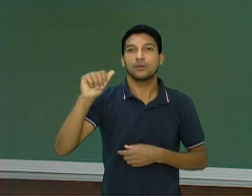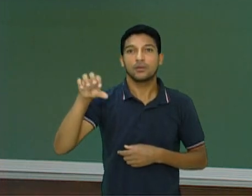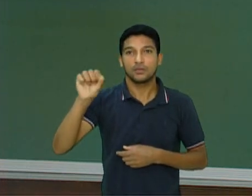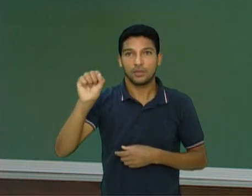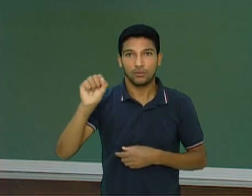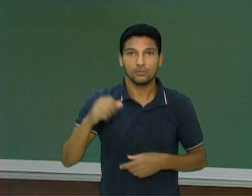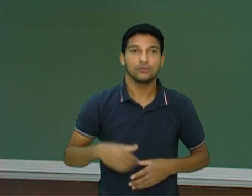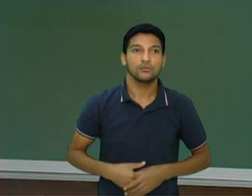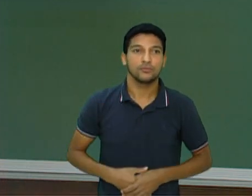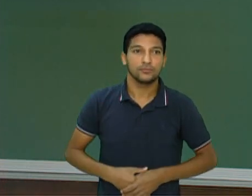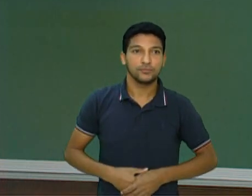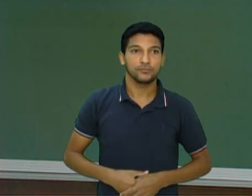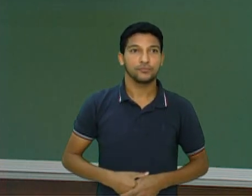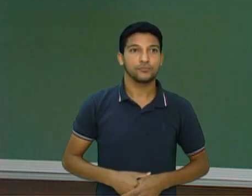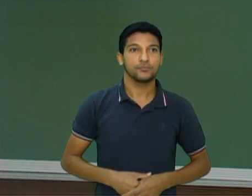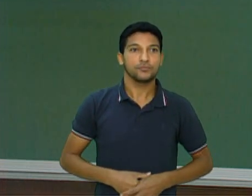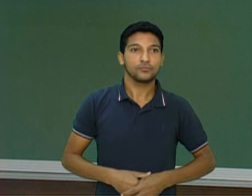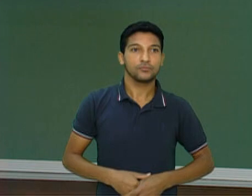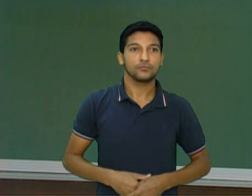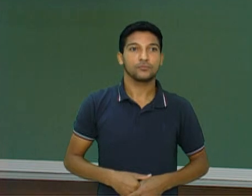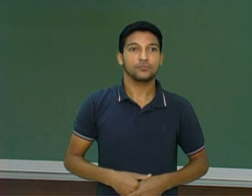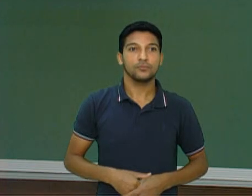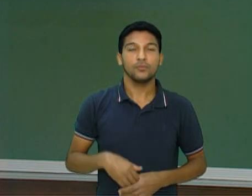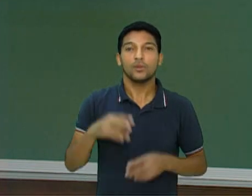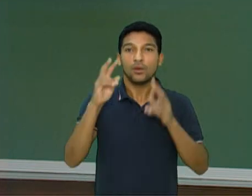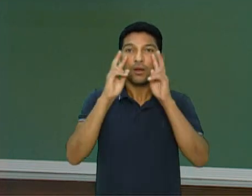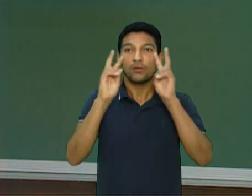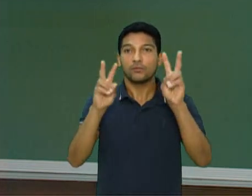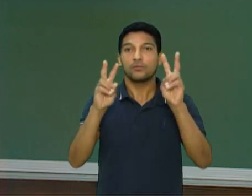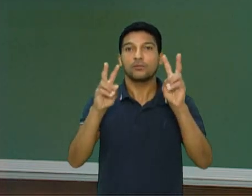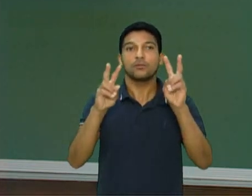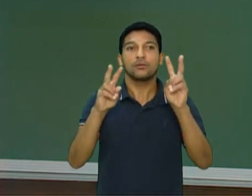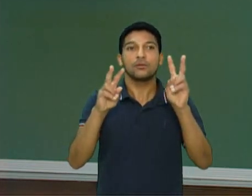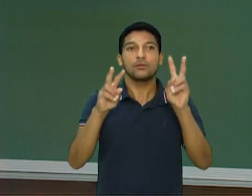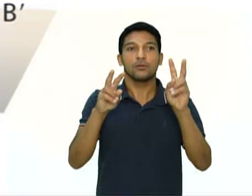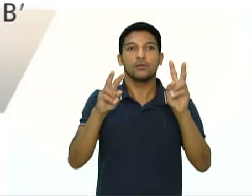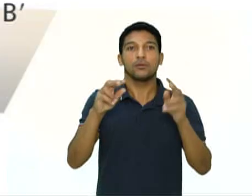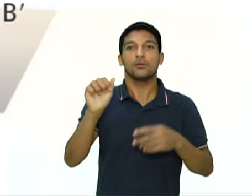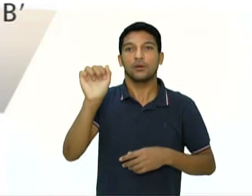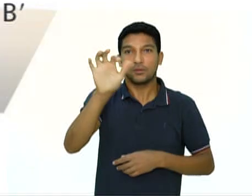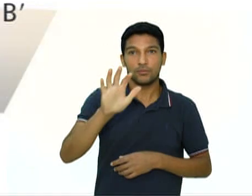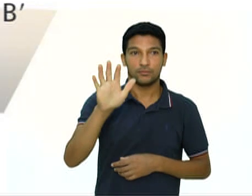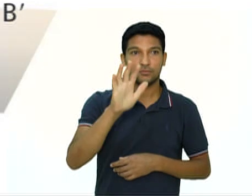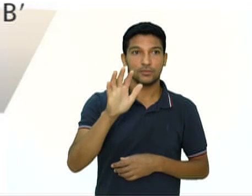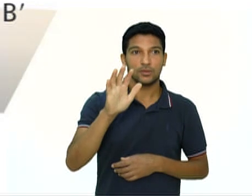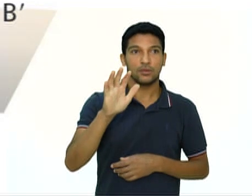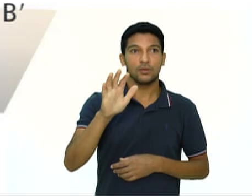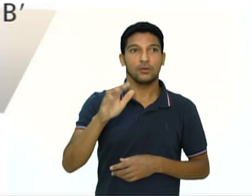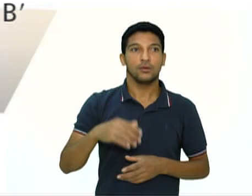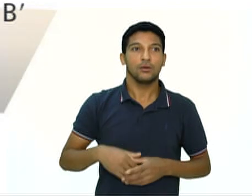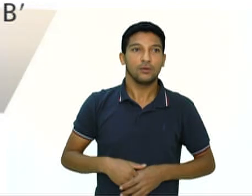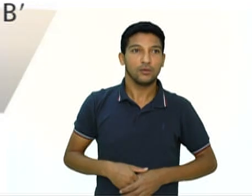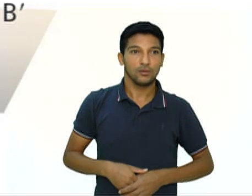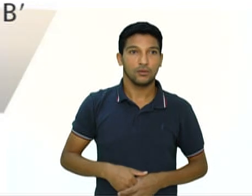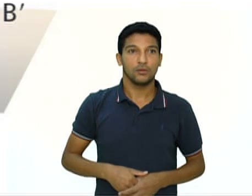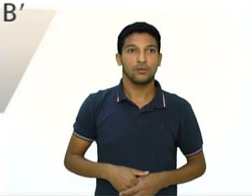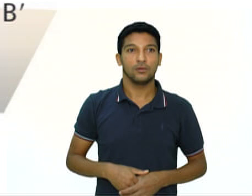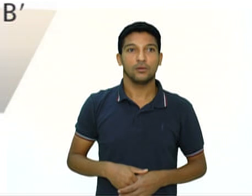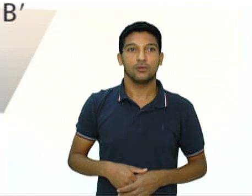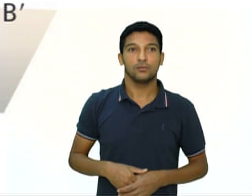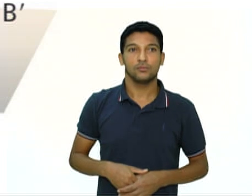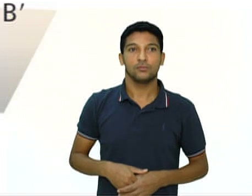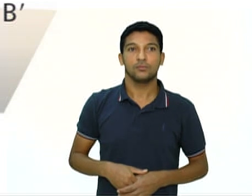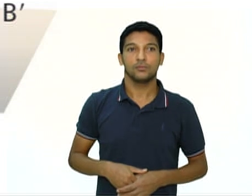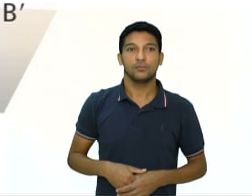Entendido isso? Ok. Dá uma olhadinha aqui nessa figura. Está dizendo lá assim, a projeção ortogonal de uma figura